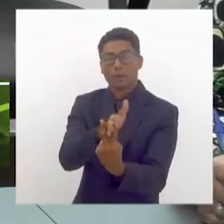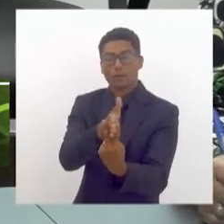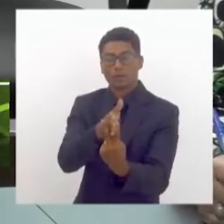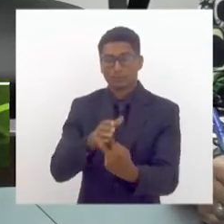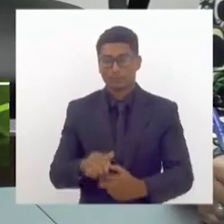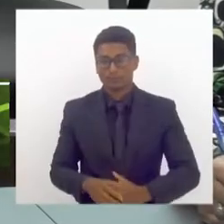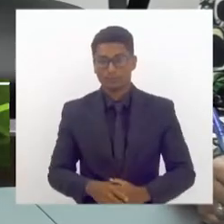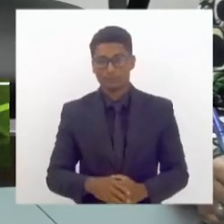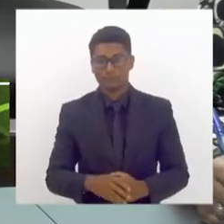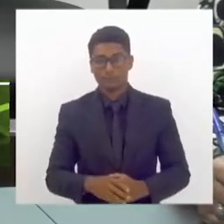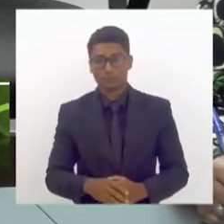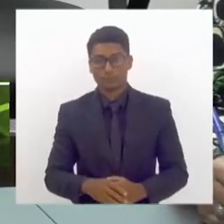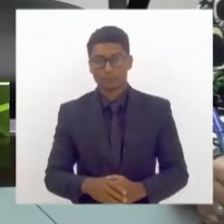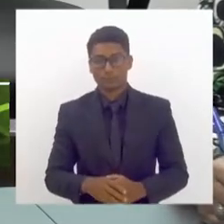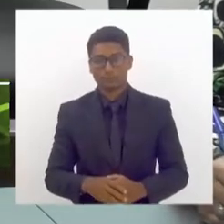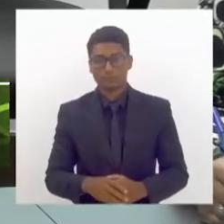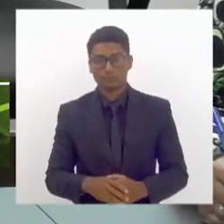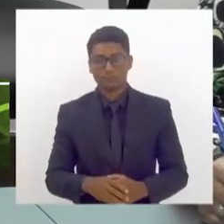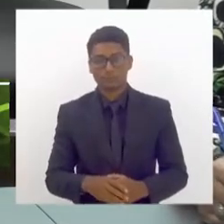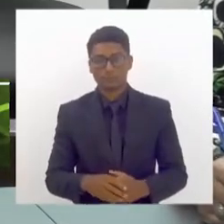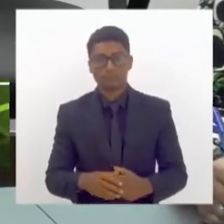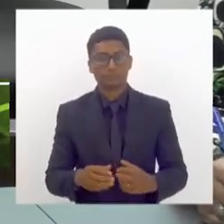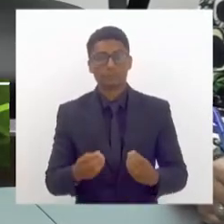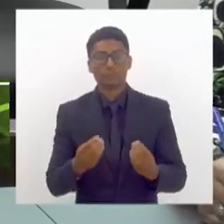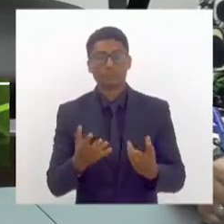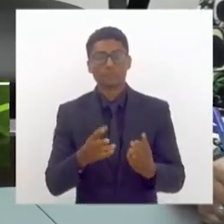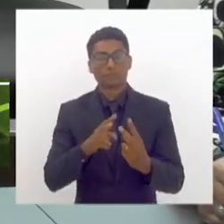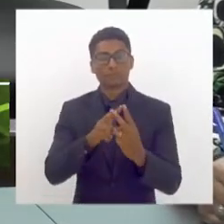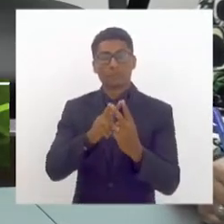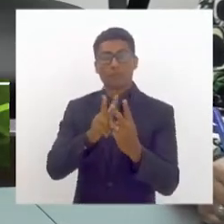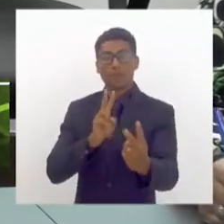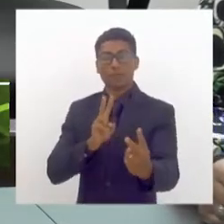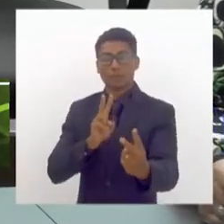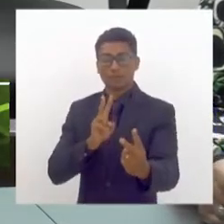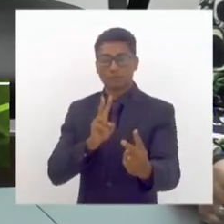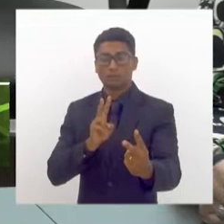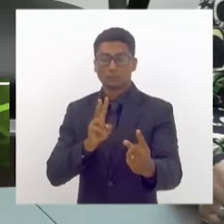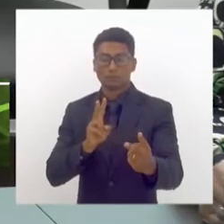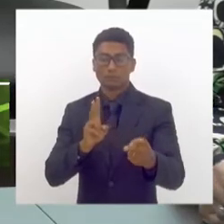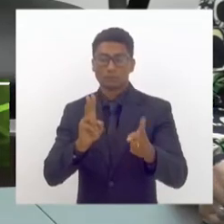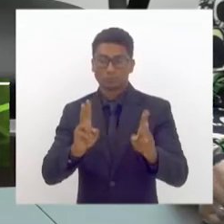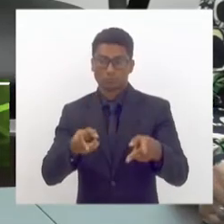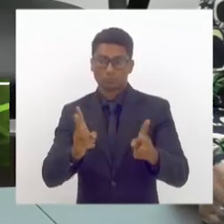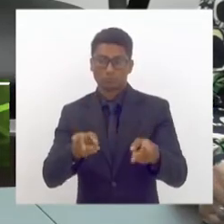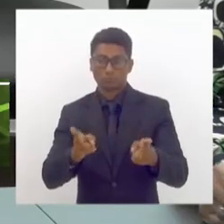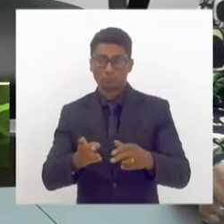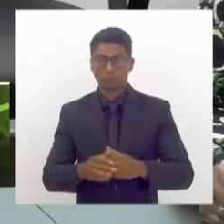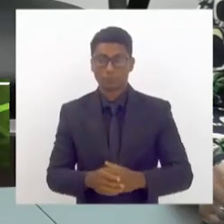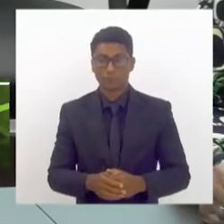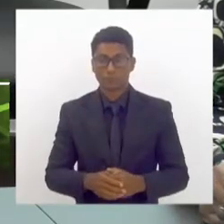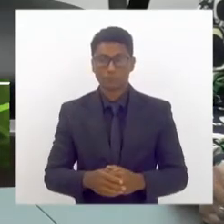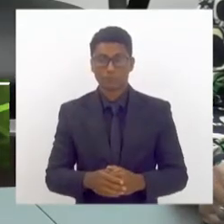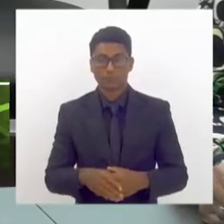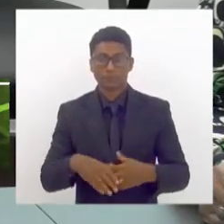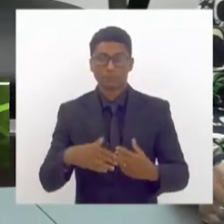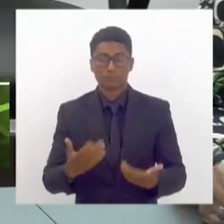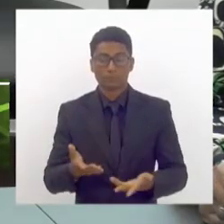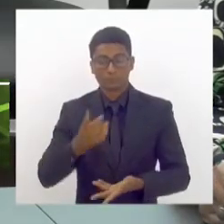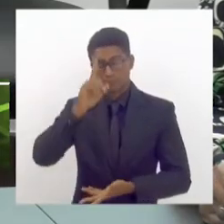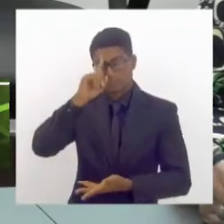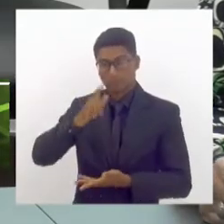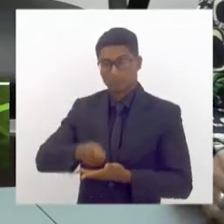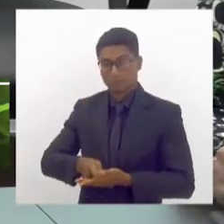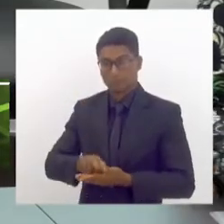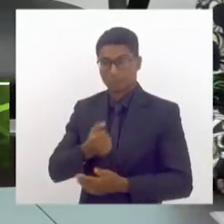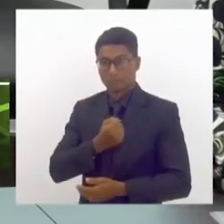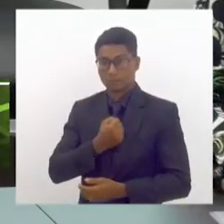uma razão para funcionar à distância, usando como um artifício, daí da origem à deliberação 401. E